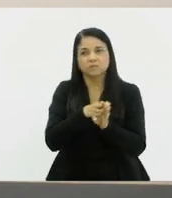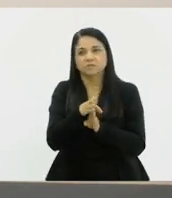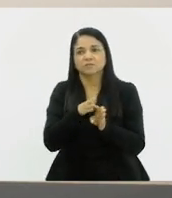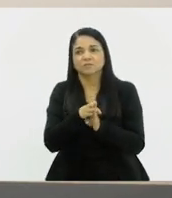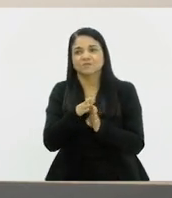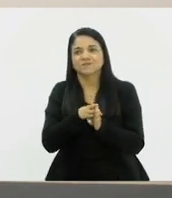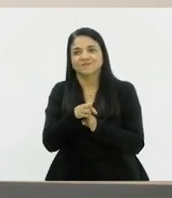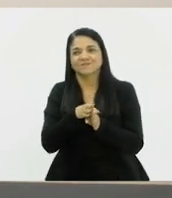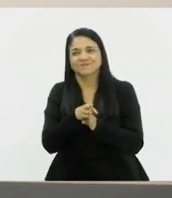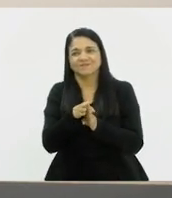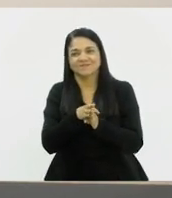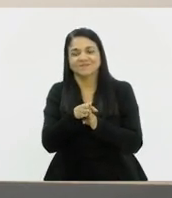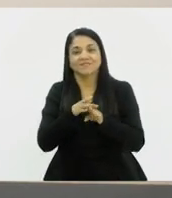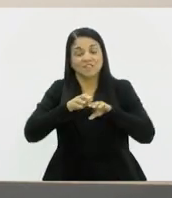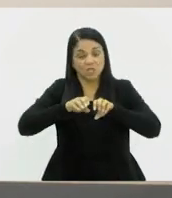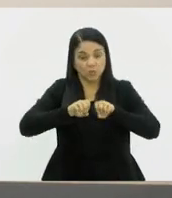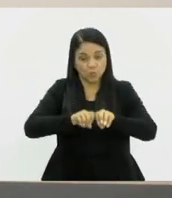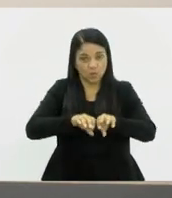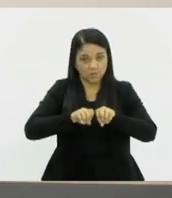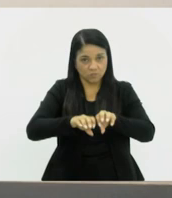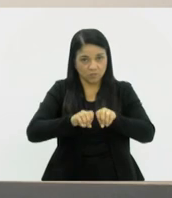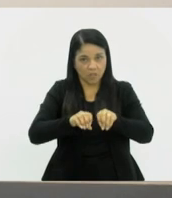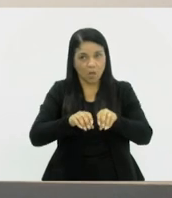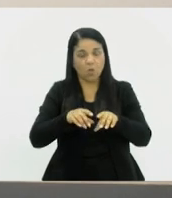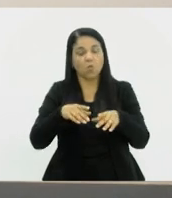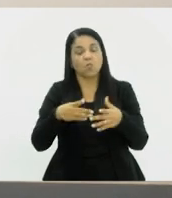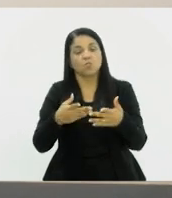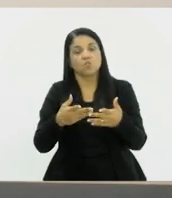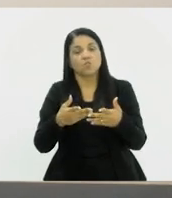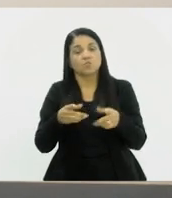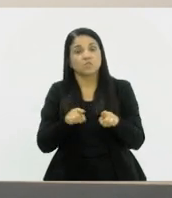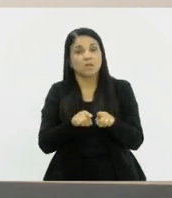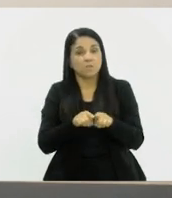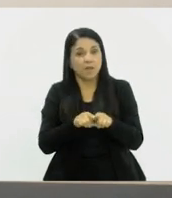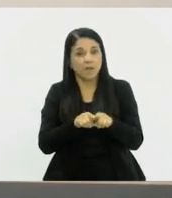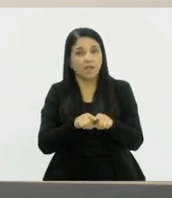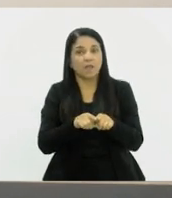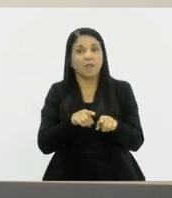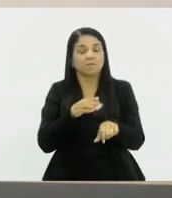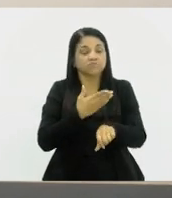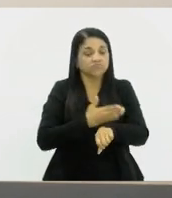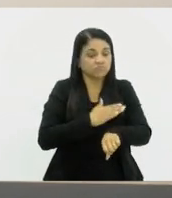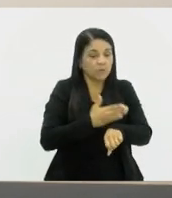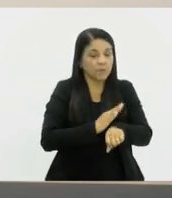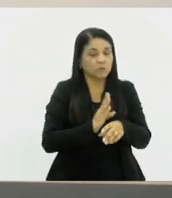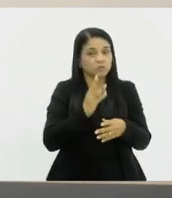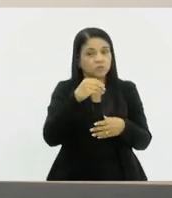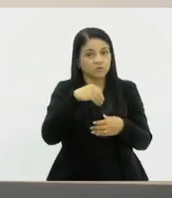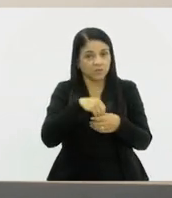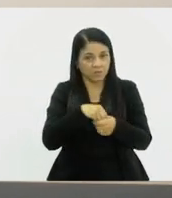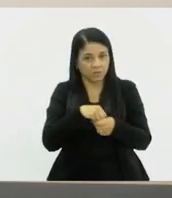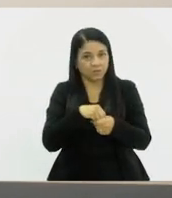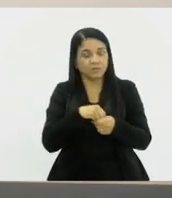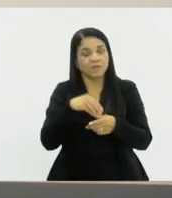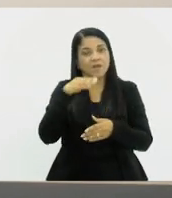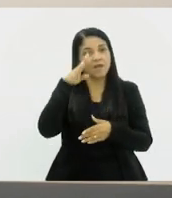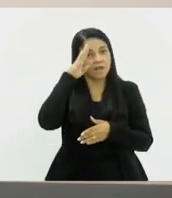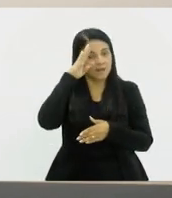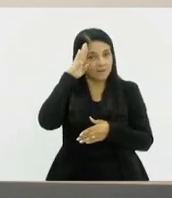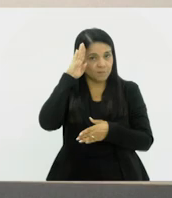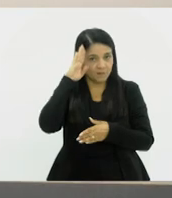é educa ionar o quando se comportar em ocorrência também tem a prática que é feito nos berços de Formação né no cefap academia